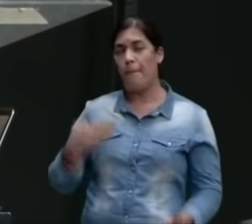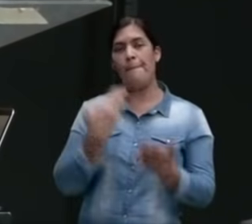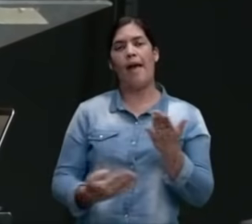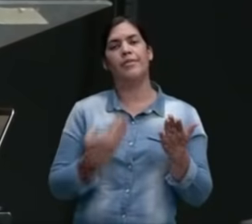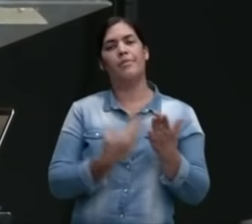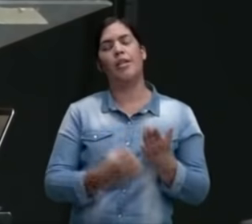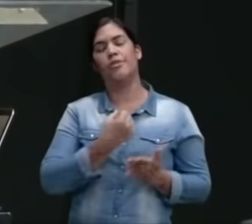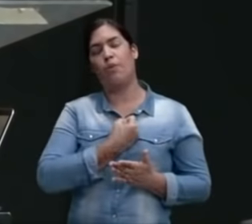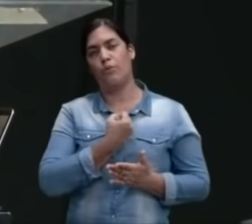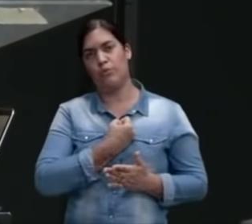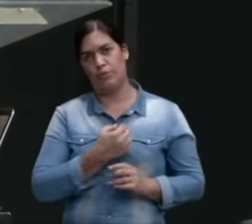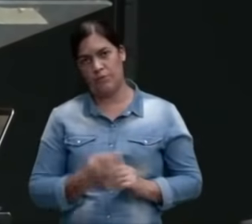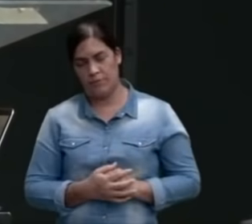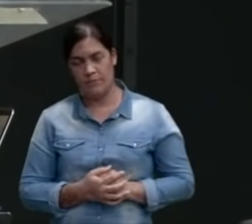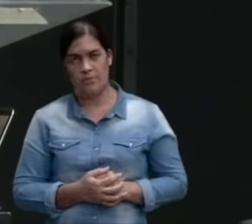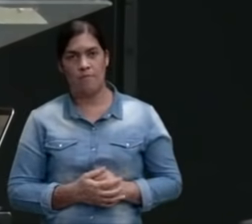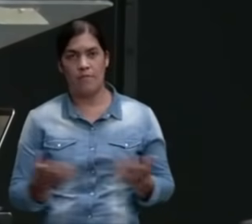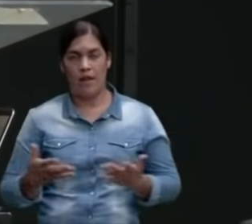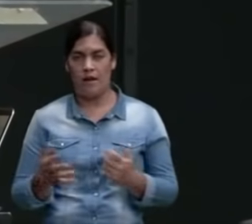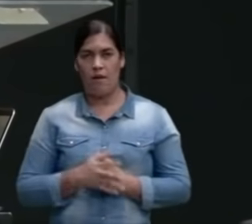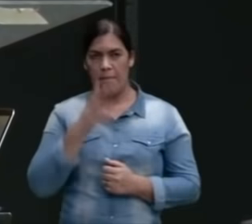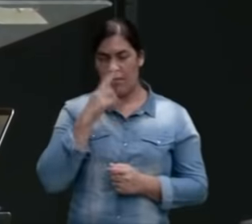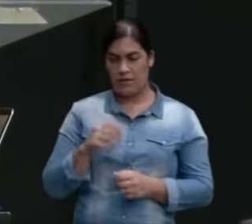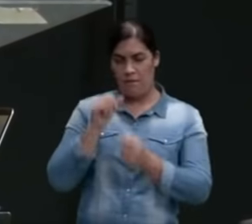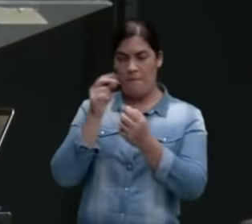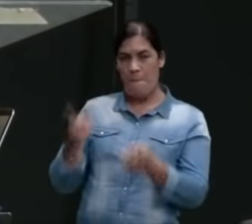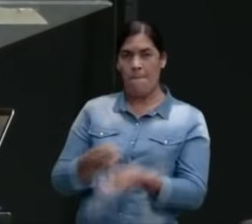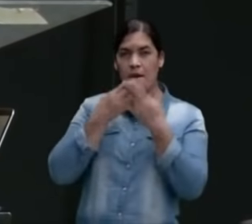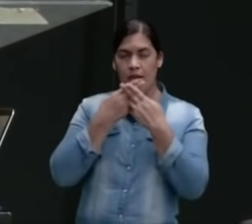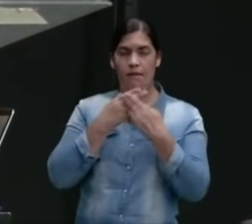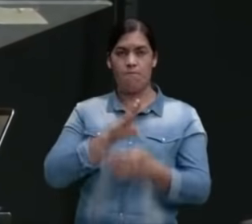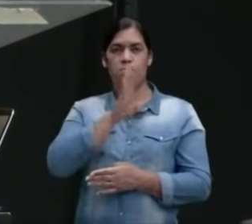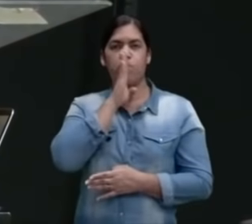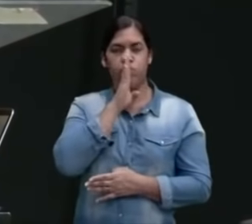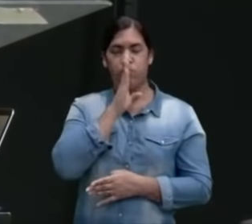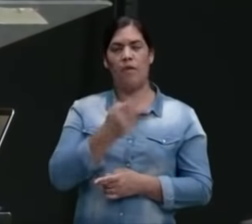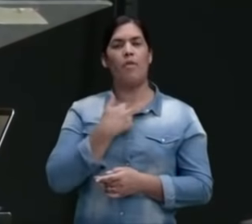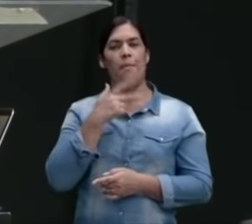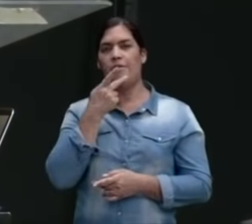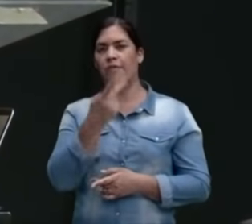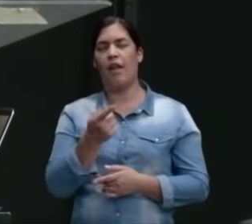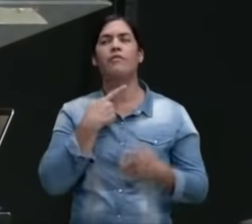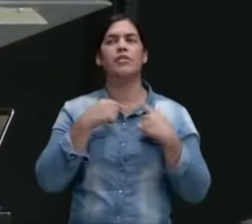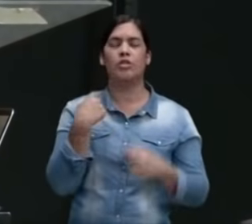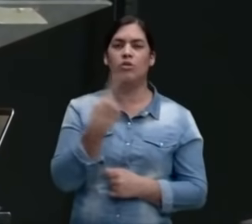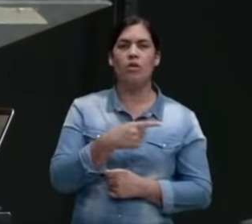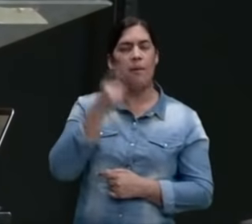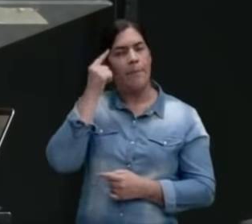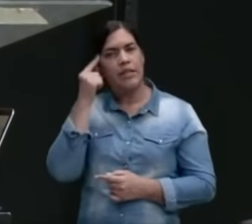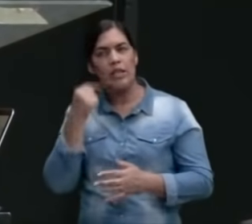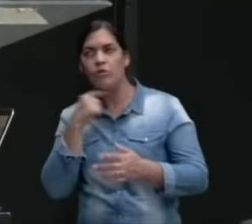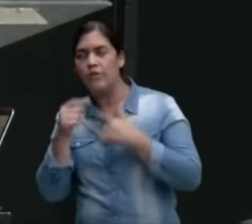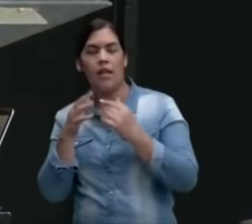nós estamos vivendo essa época que estão colocando uma mordaça, não estão deixando a gente falar o que a gente quer, o que a gente deseja falar. E